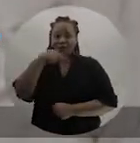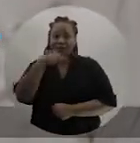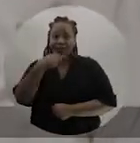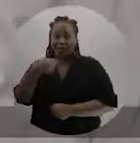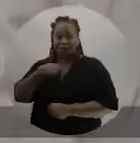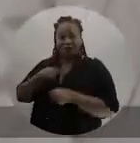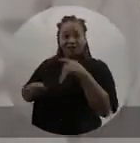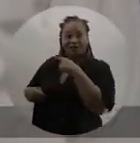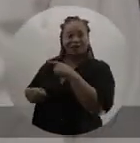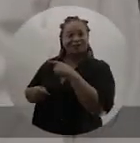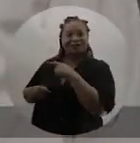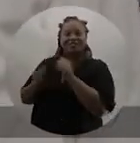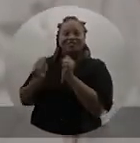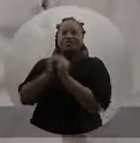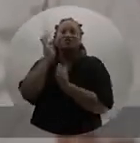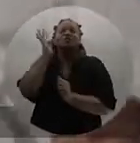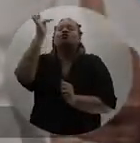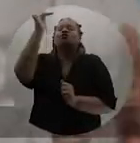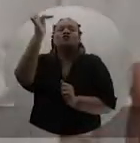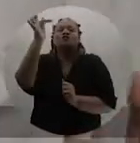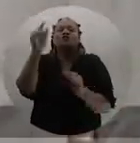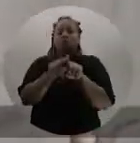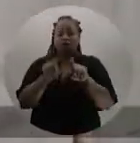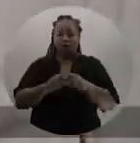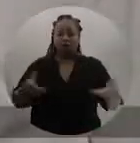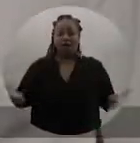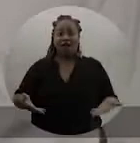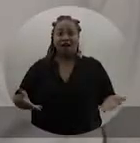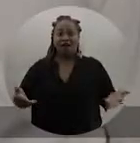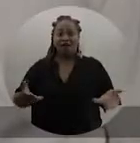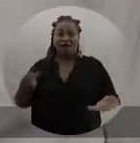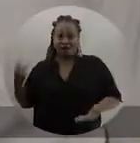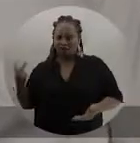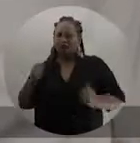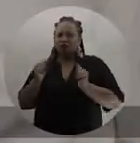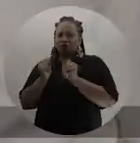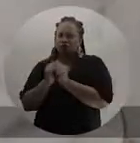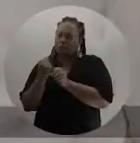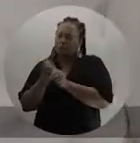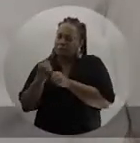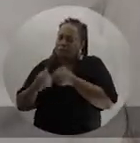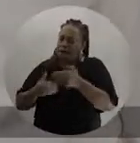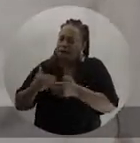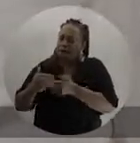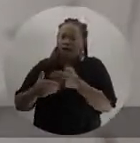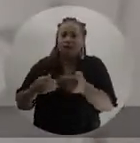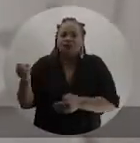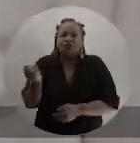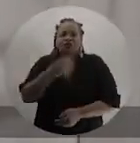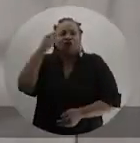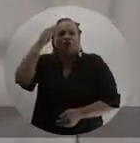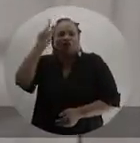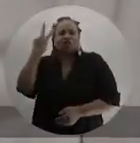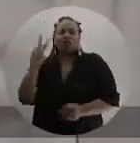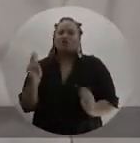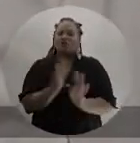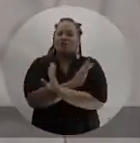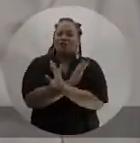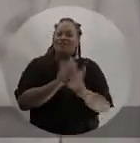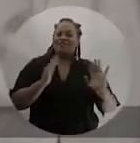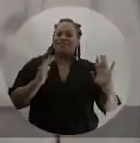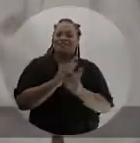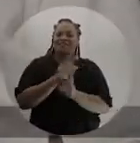Eu e Neto. Eu e você. Pelo futuro. Pelo presente. Juntos começamos a construir uma nova